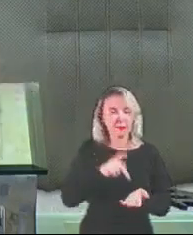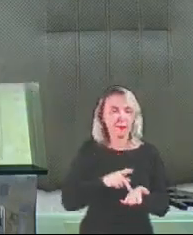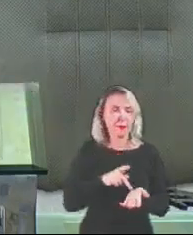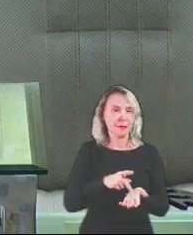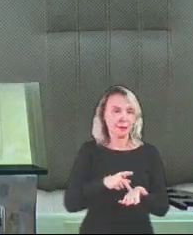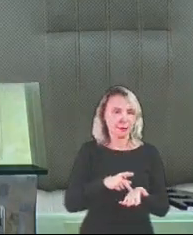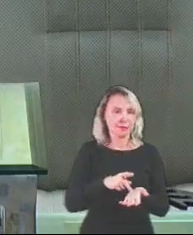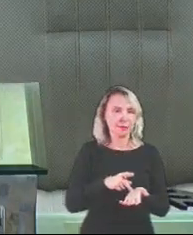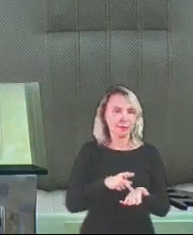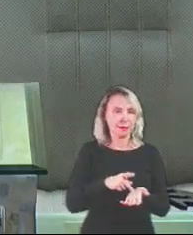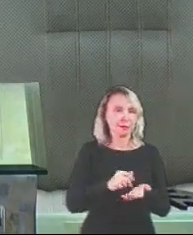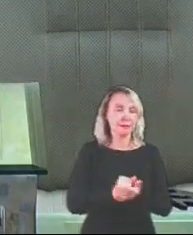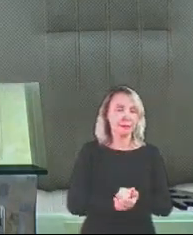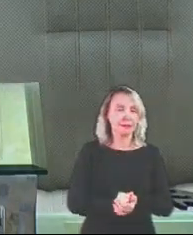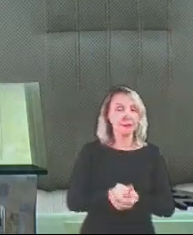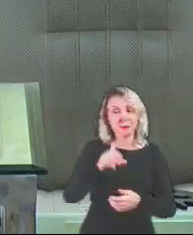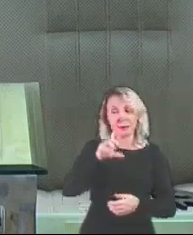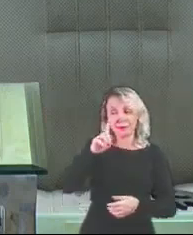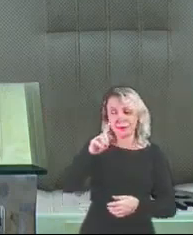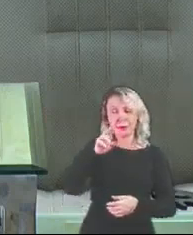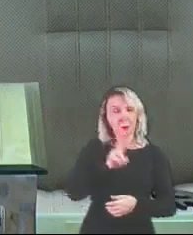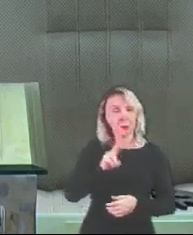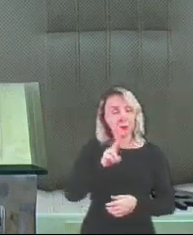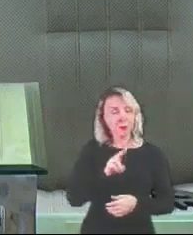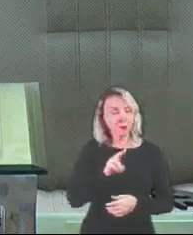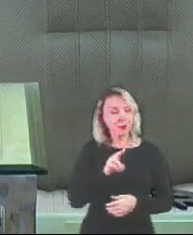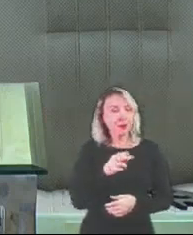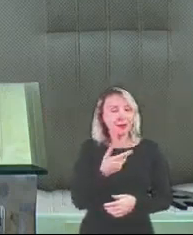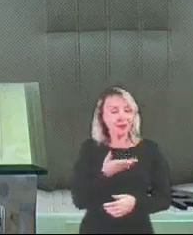Deus vai usar uma coisa tão natural que são gafanhotos